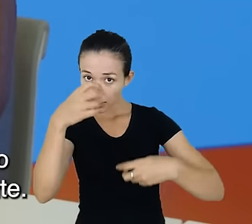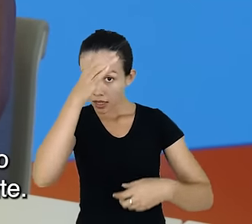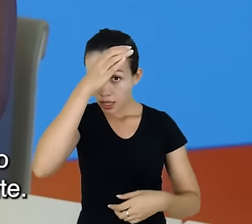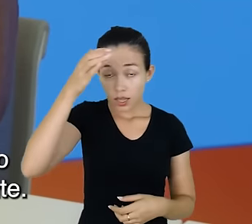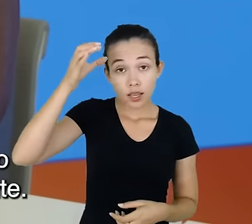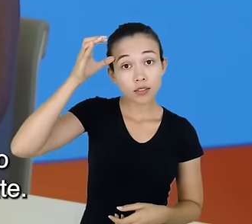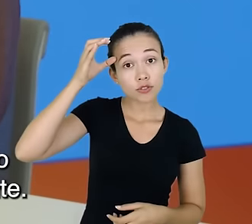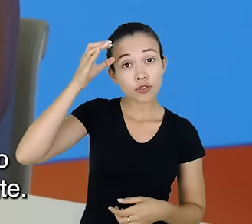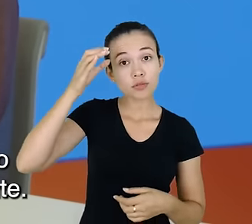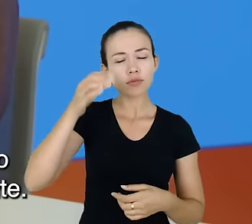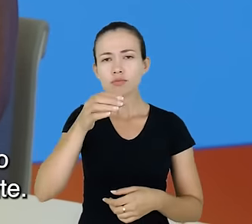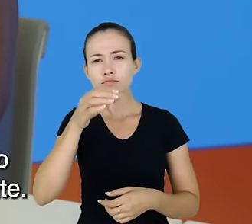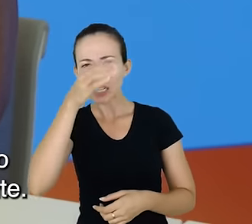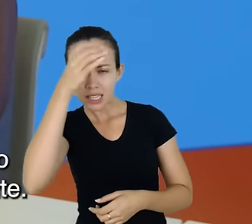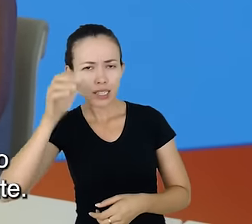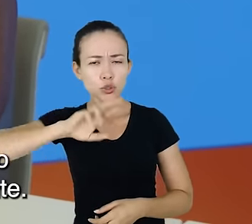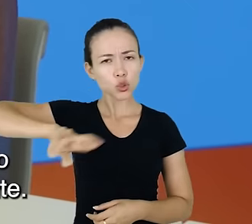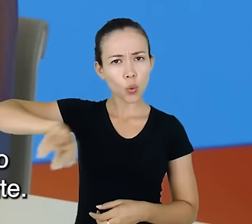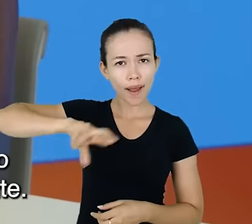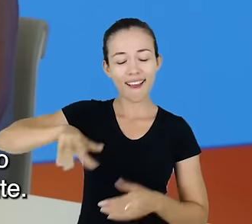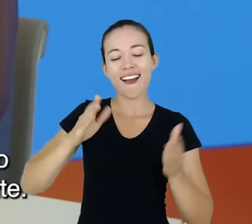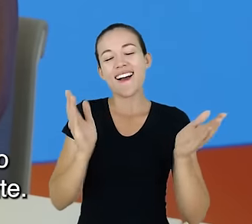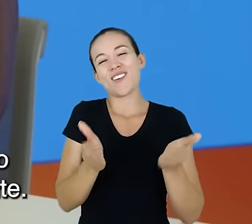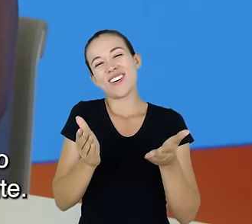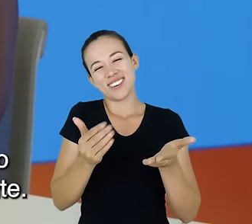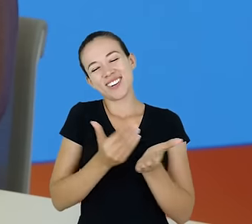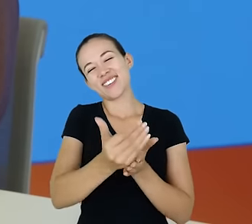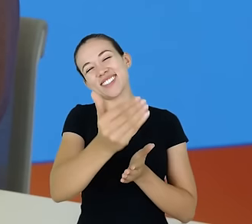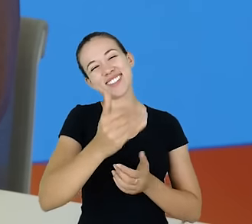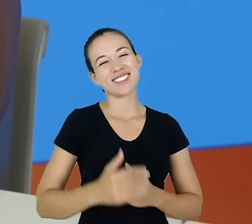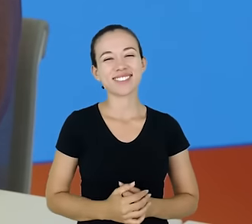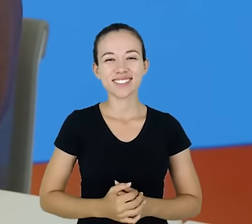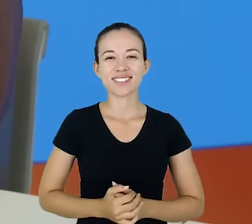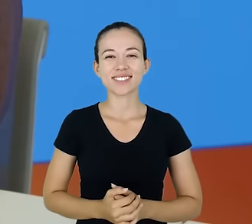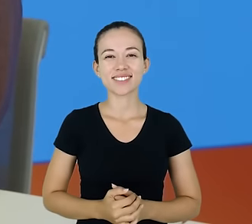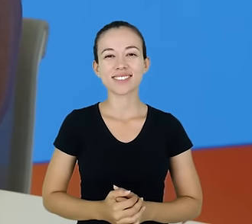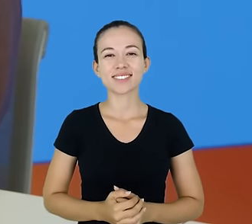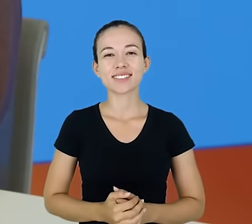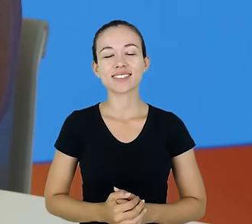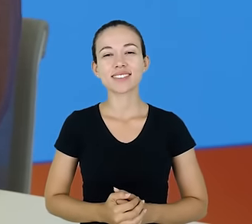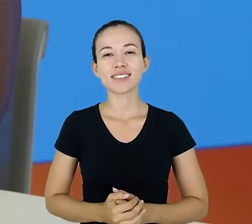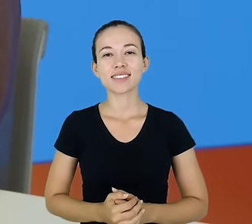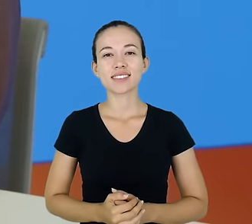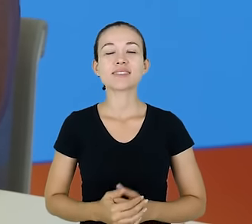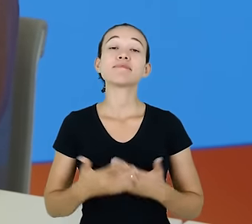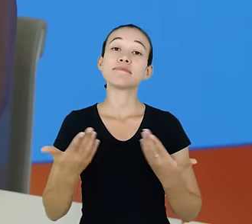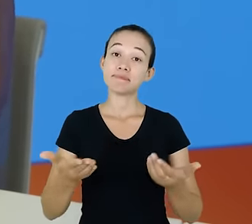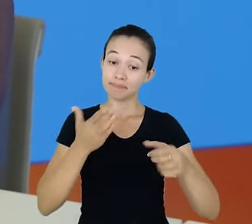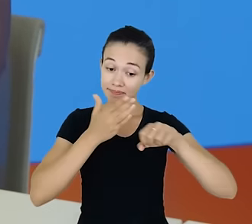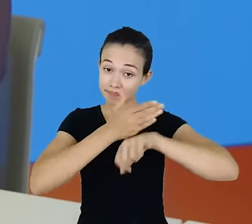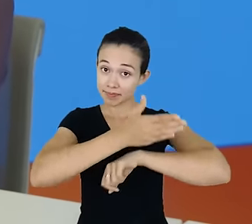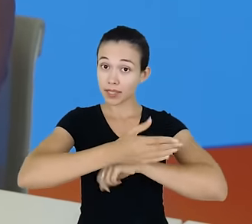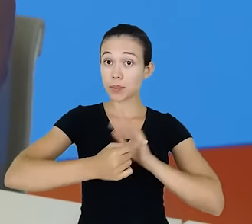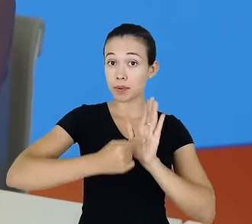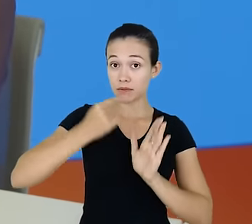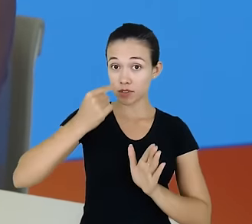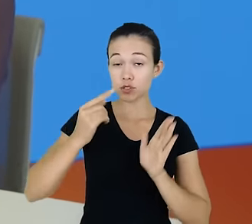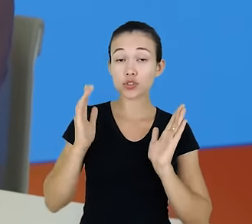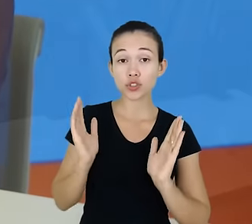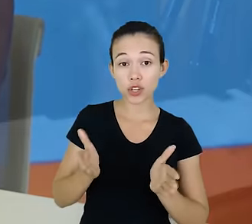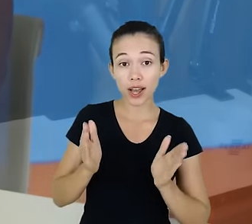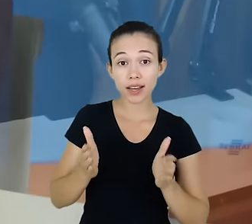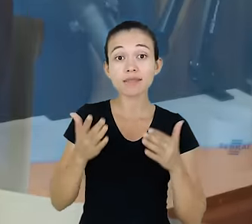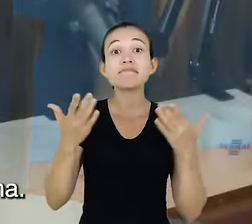não for vai se tornar a partir desse momento e eu acho que vai ser bem interessante feito o primeiro acesso Oscar